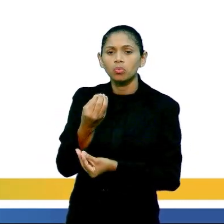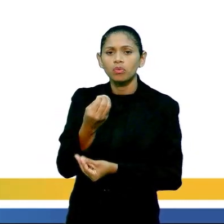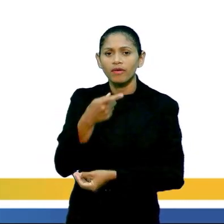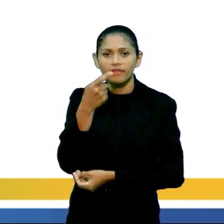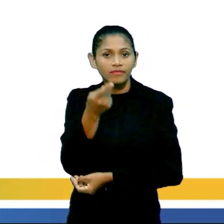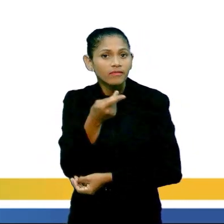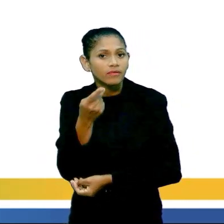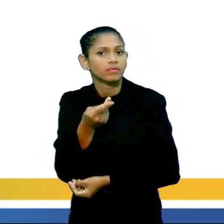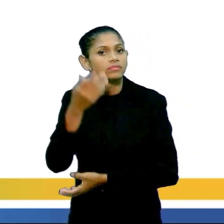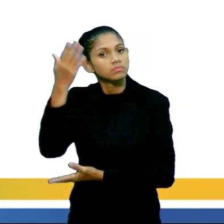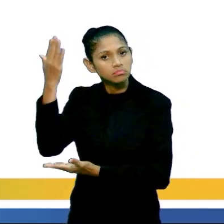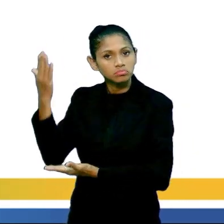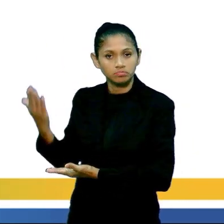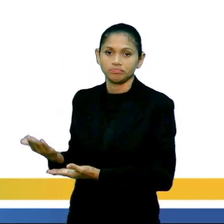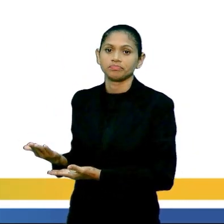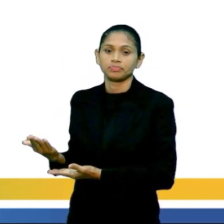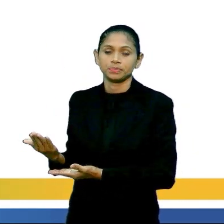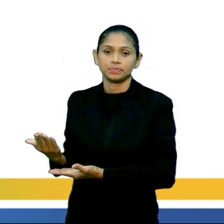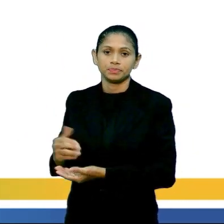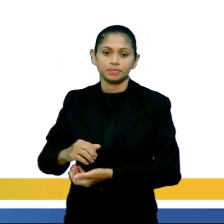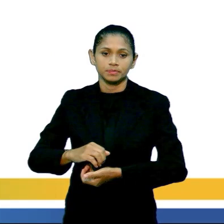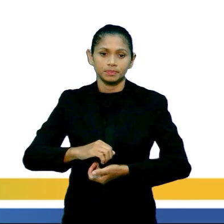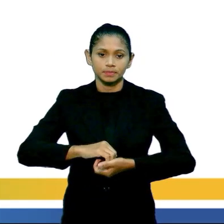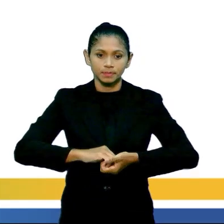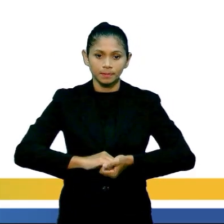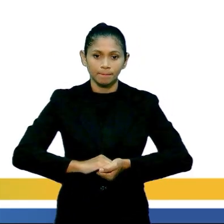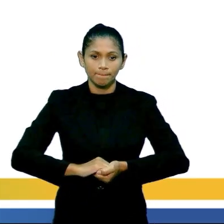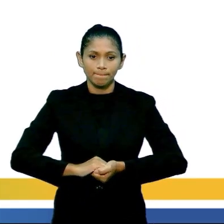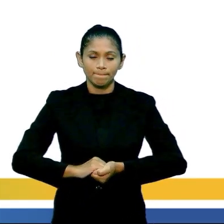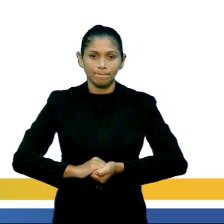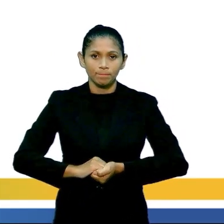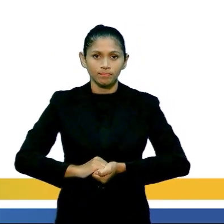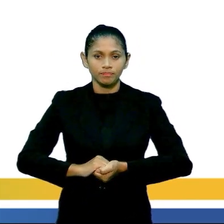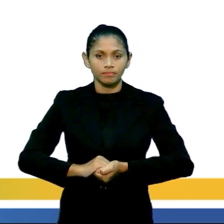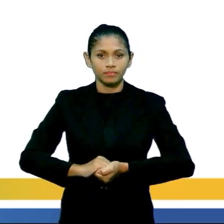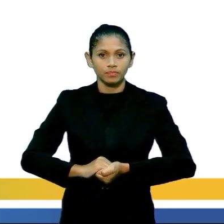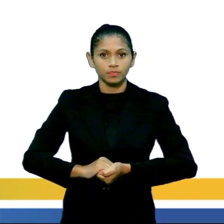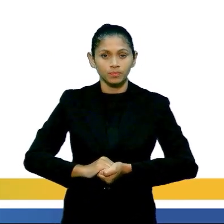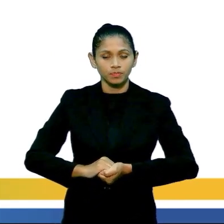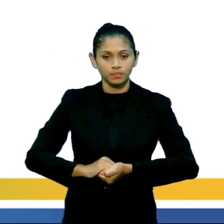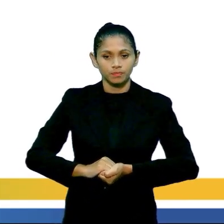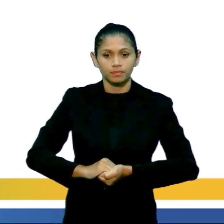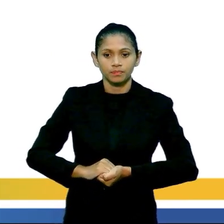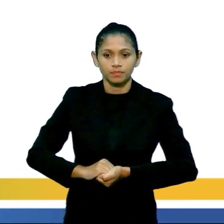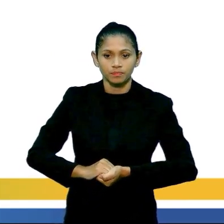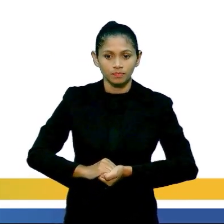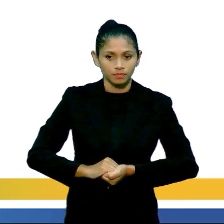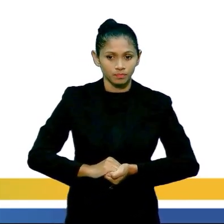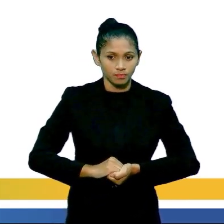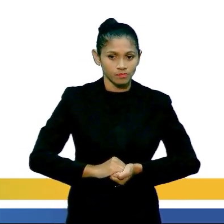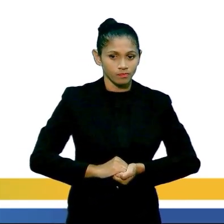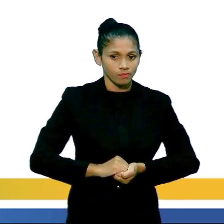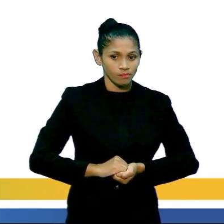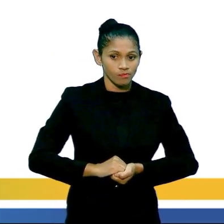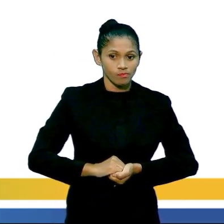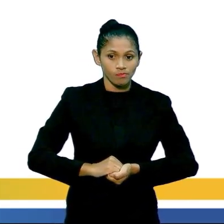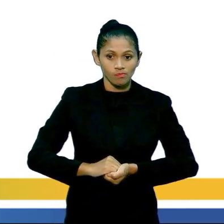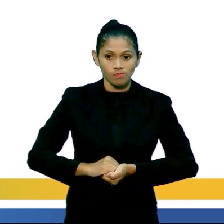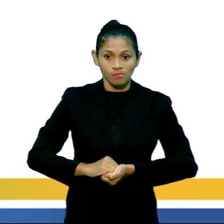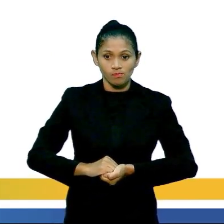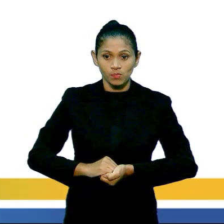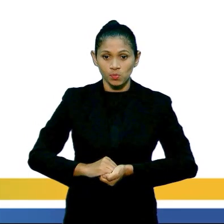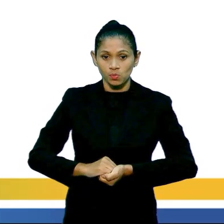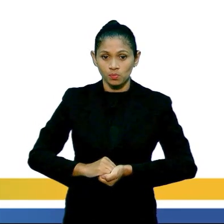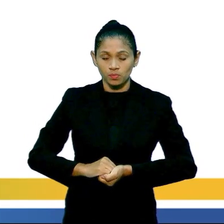de situações, ou uma pessoa, né, capaz de transformar mau humor em pranto.